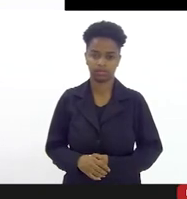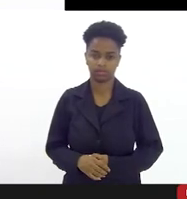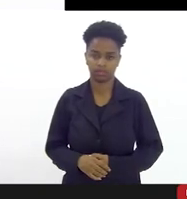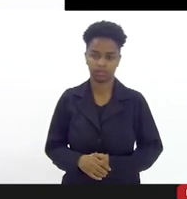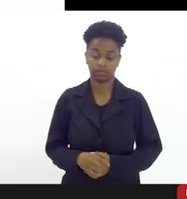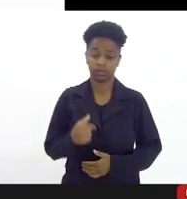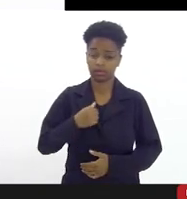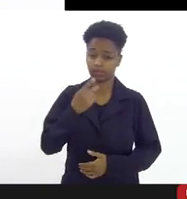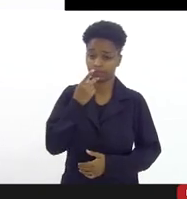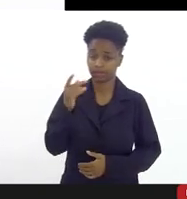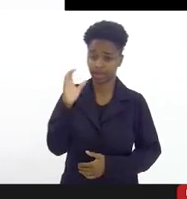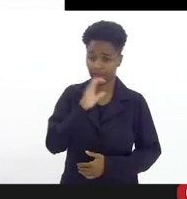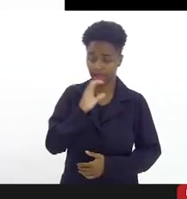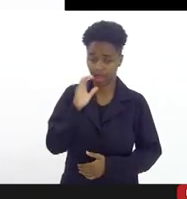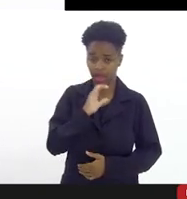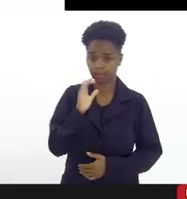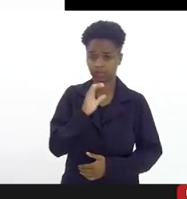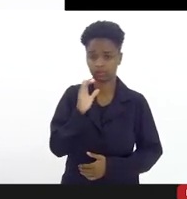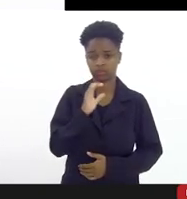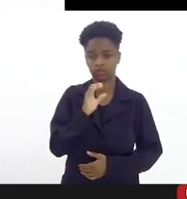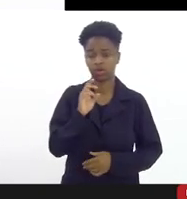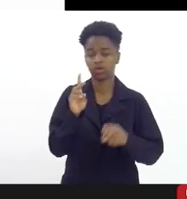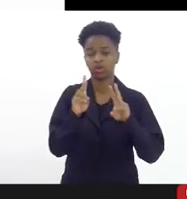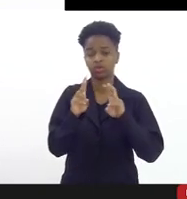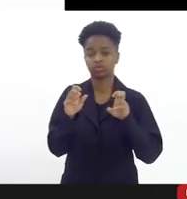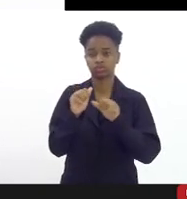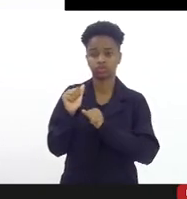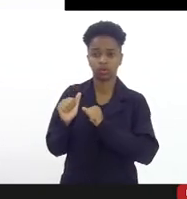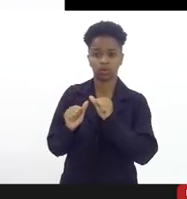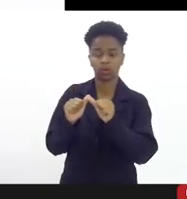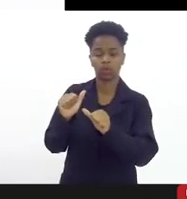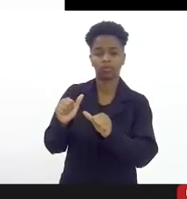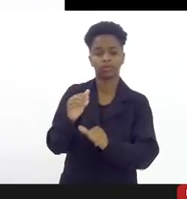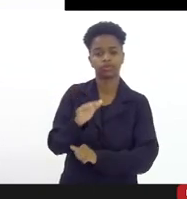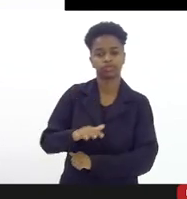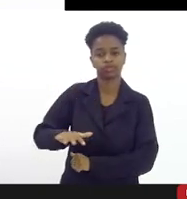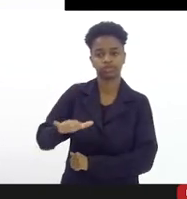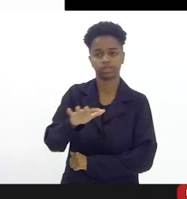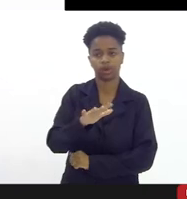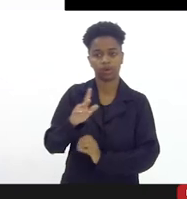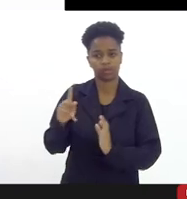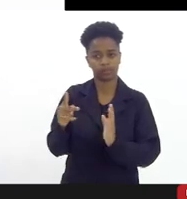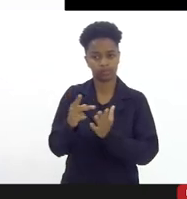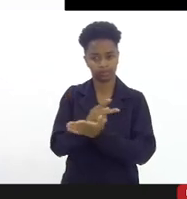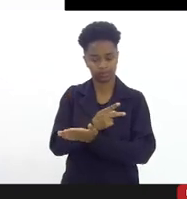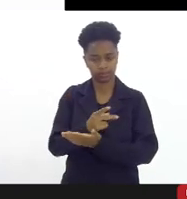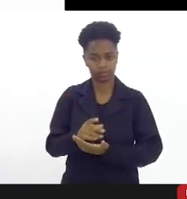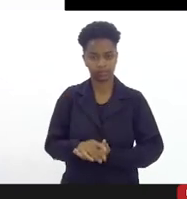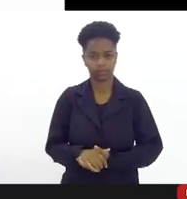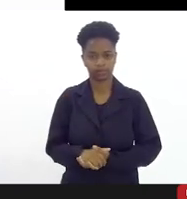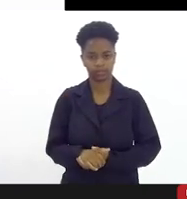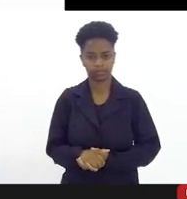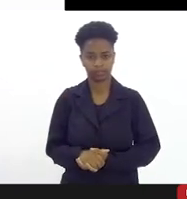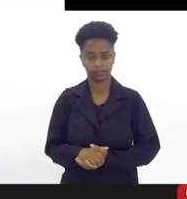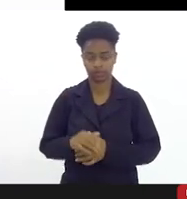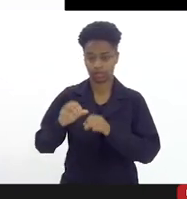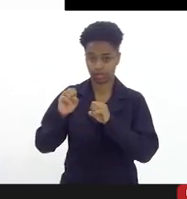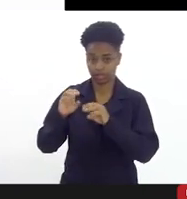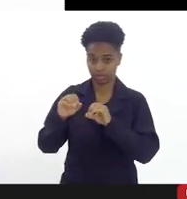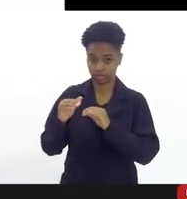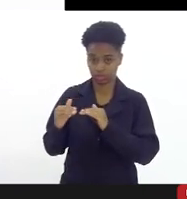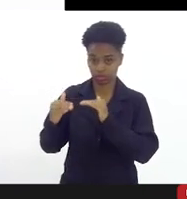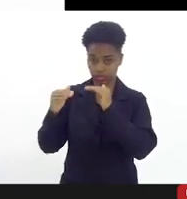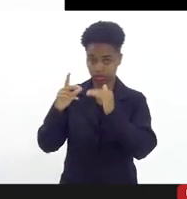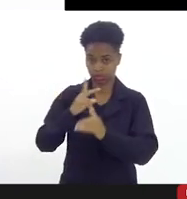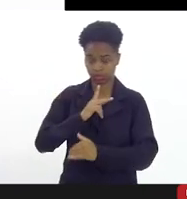eu vou falar rapidamente sobre transformações Gerais que estão acontecendo no ensino superior